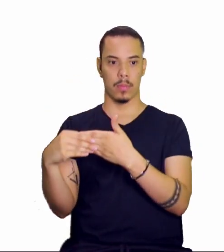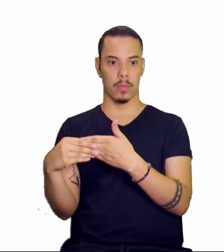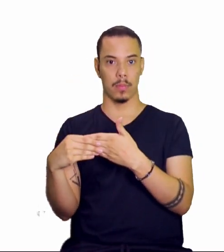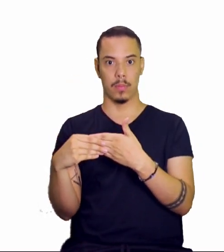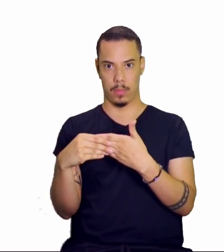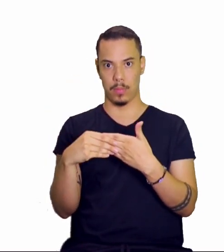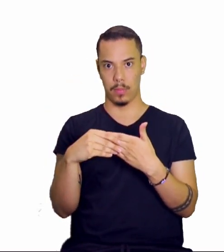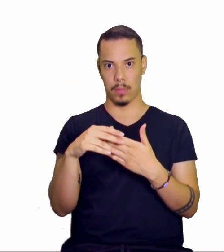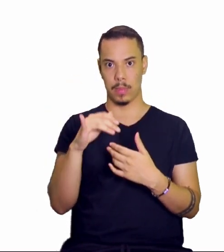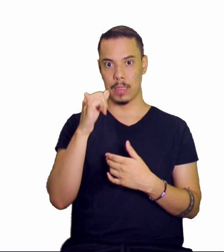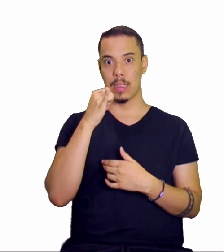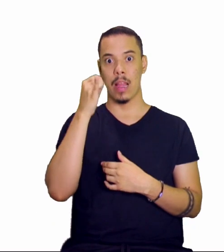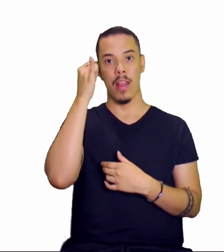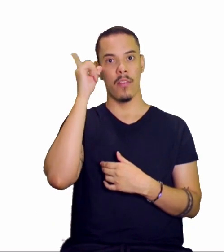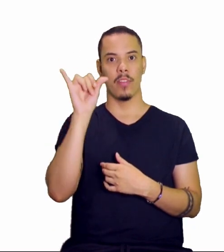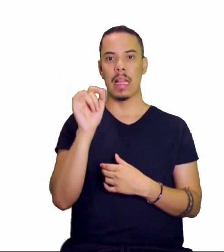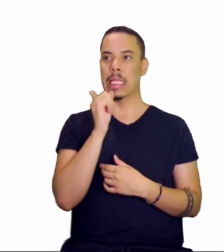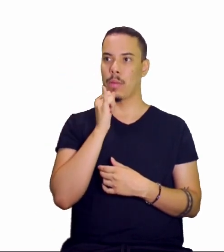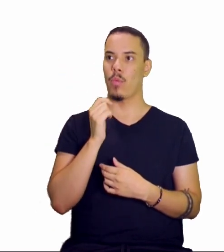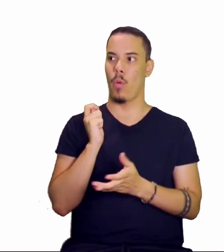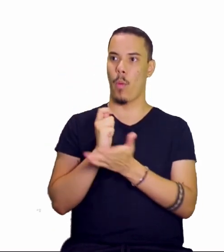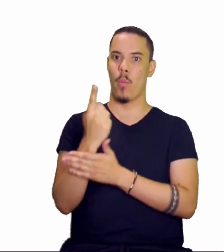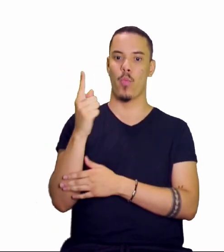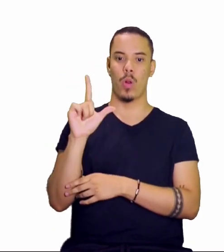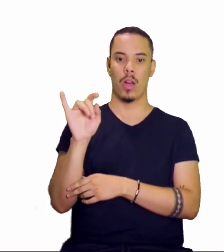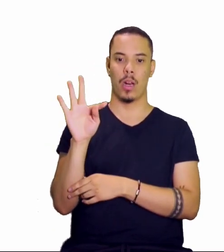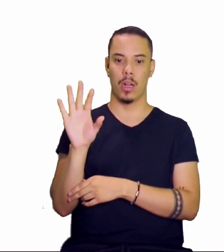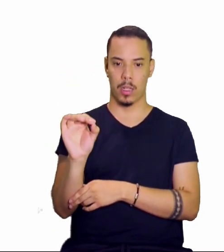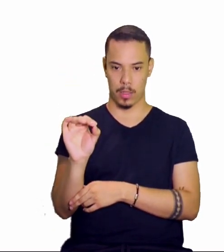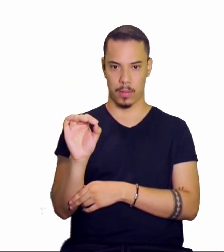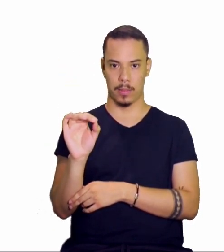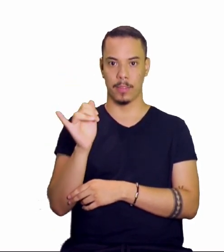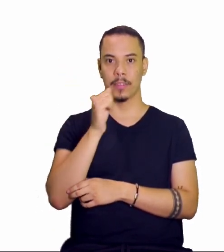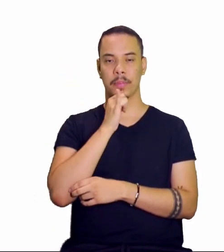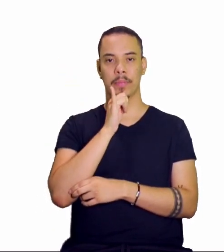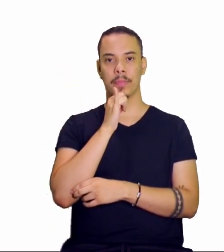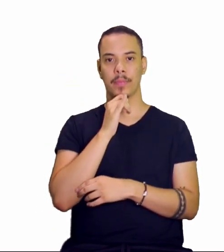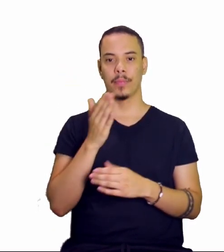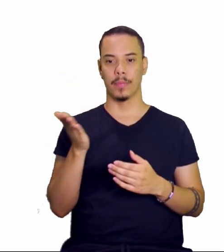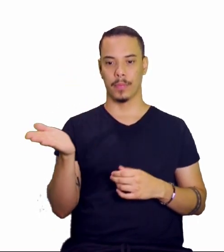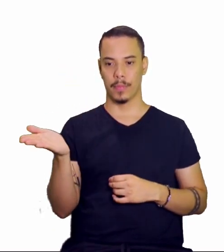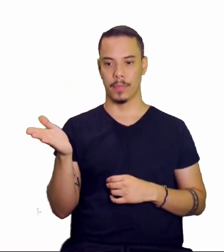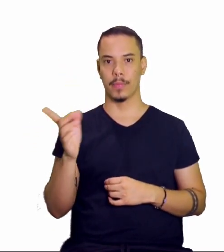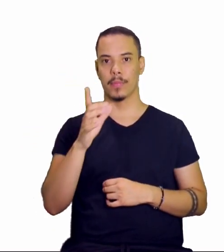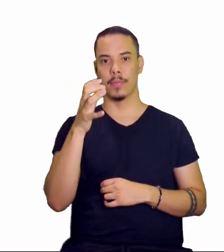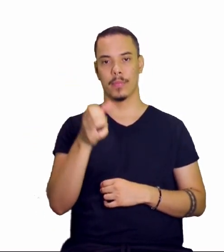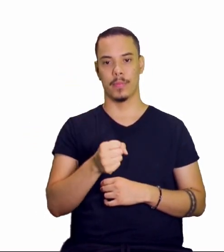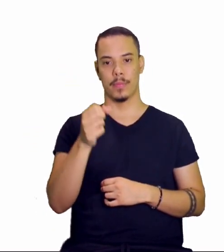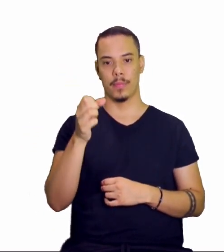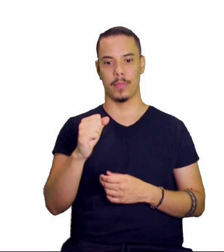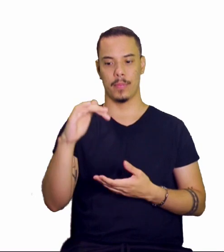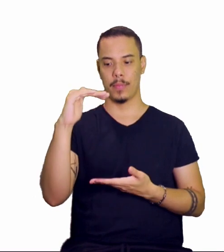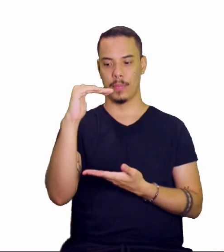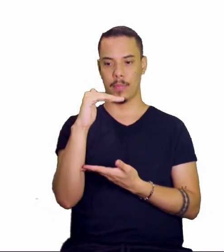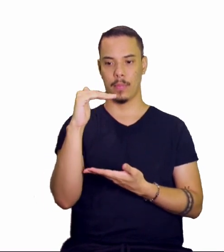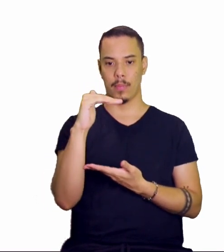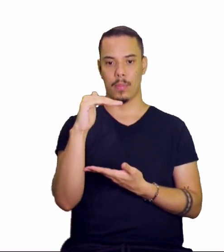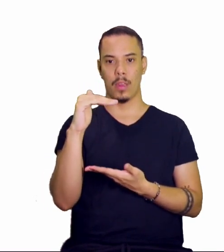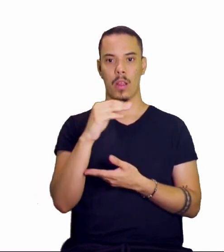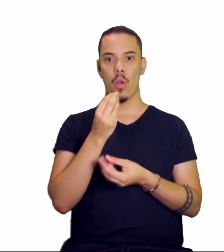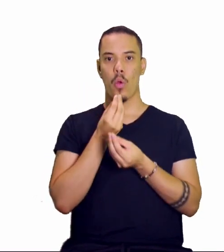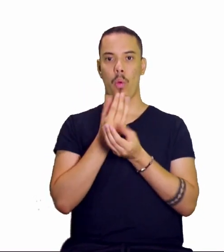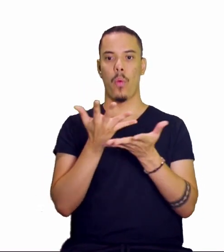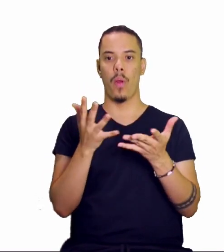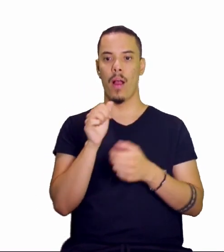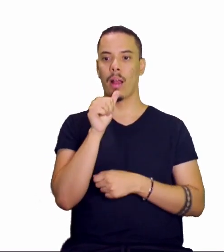100. Traz 1 litro de shampoo, pronto. Então é importante, né? Olha ali o nosso leite integral de pacotinho, né? O que